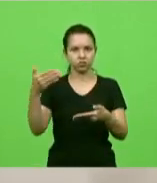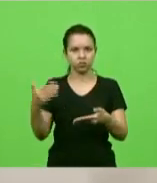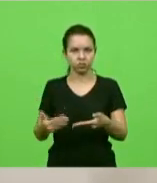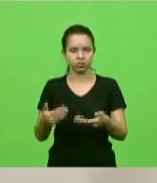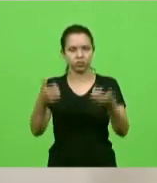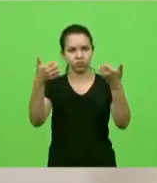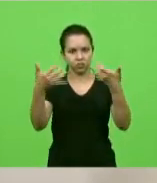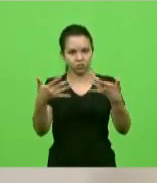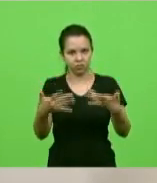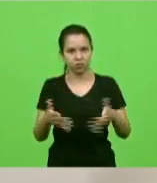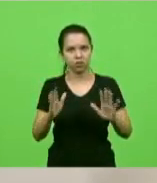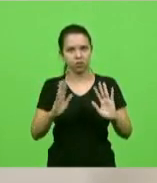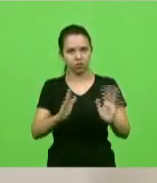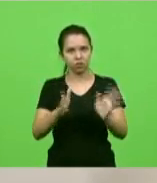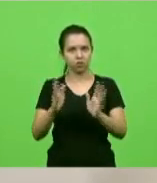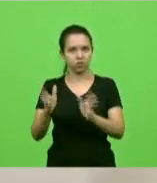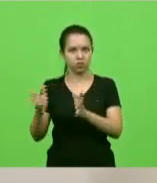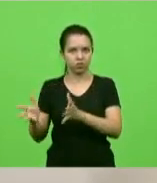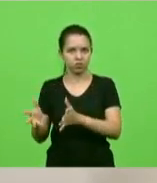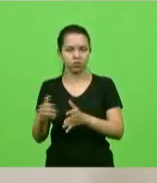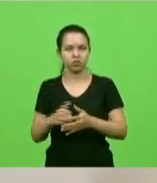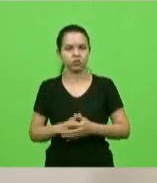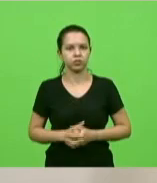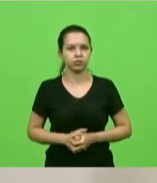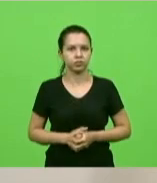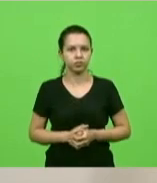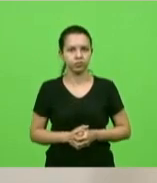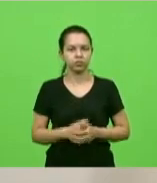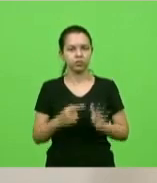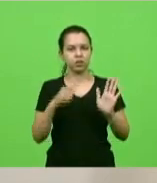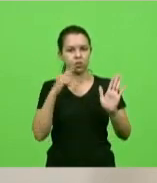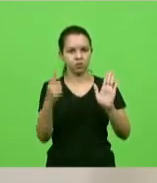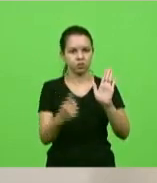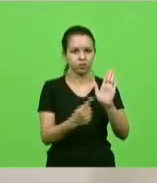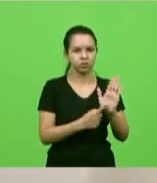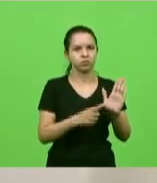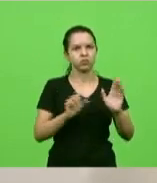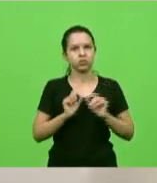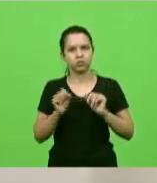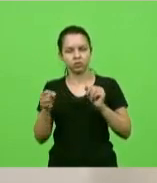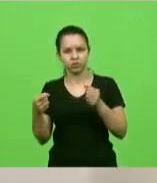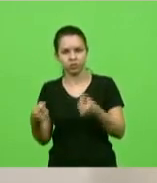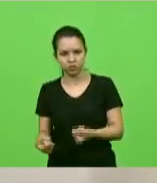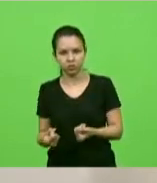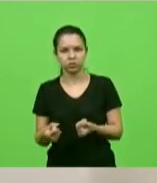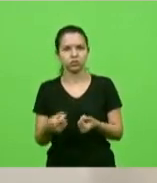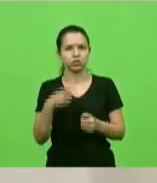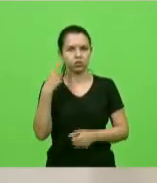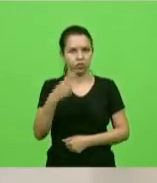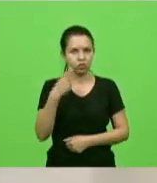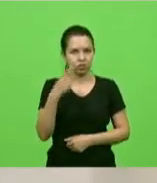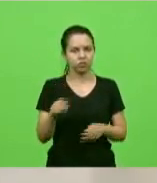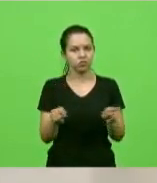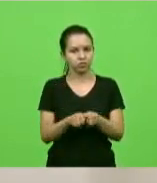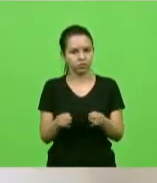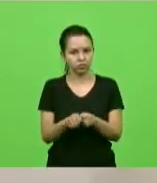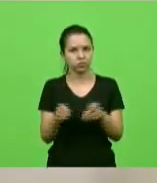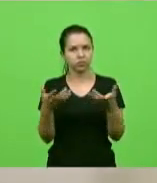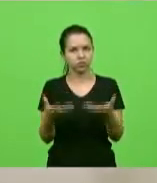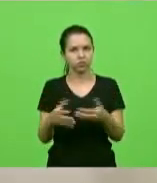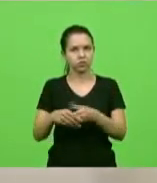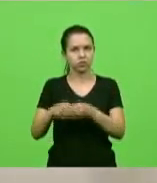muito explicativos em suas colocações, das acusações, das defesas, dos quais os advogados também quero